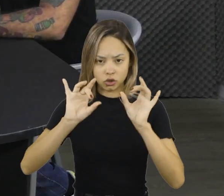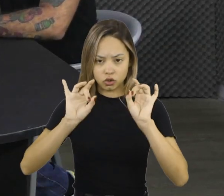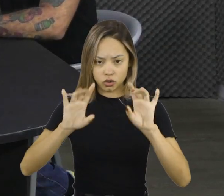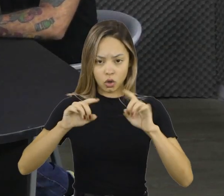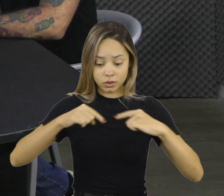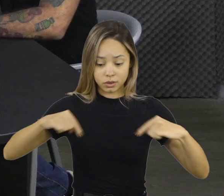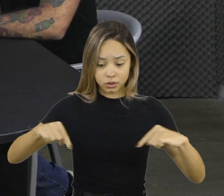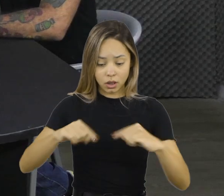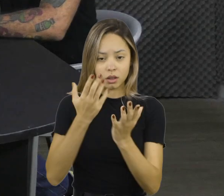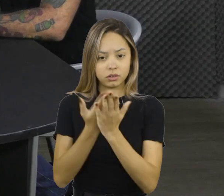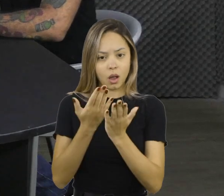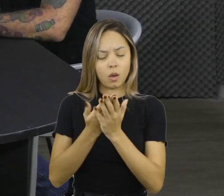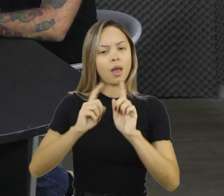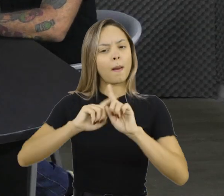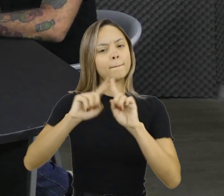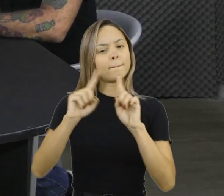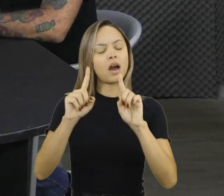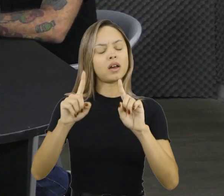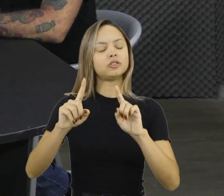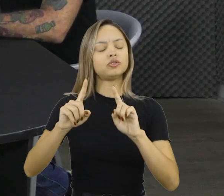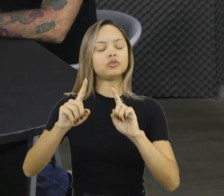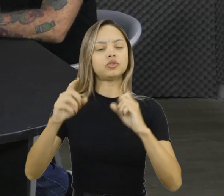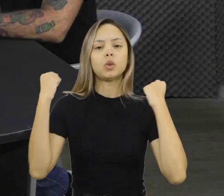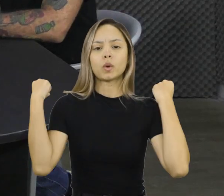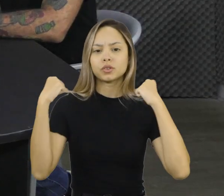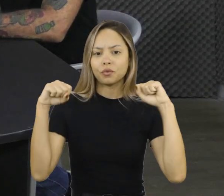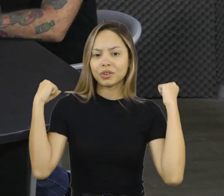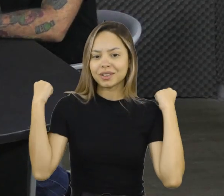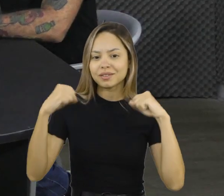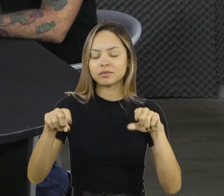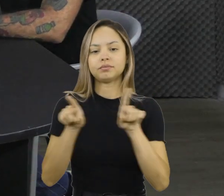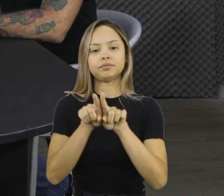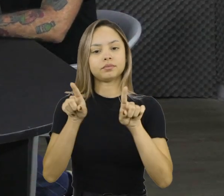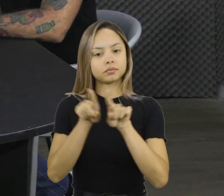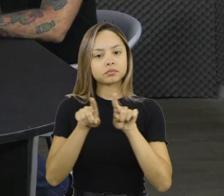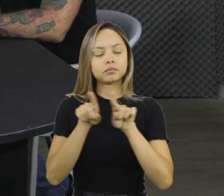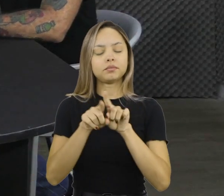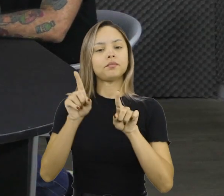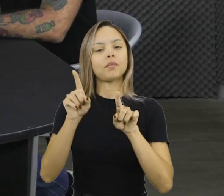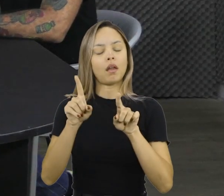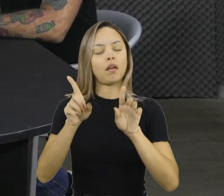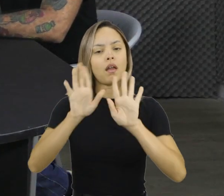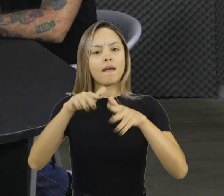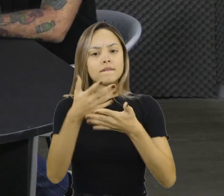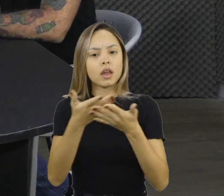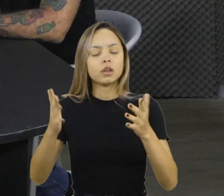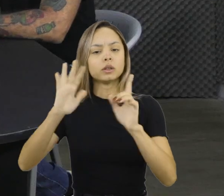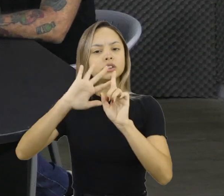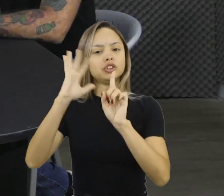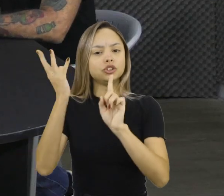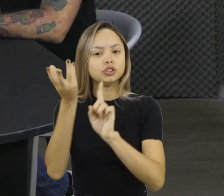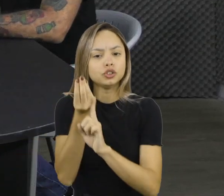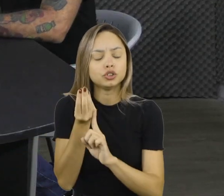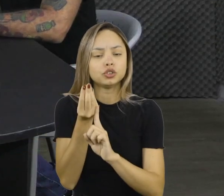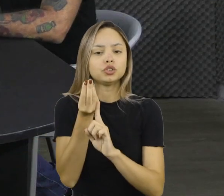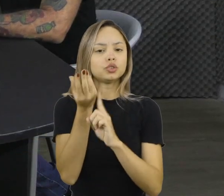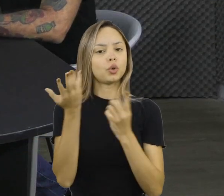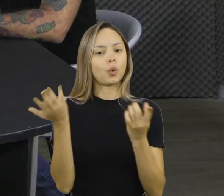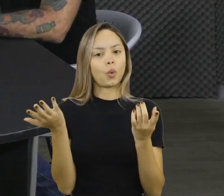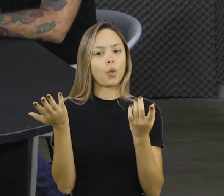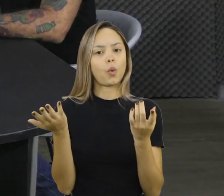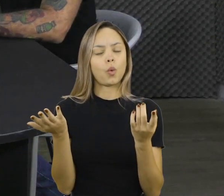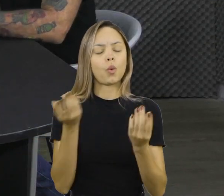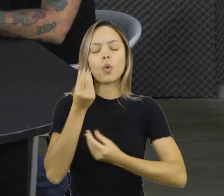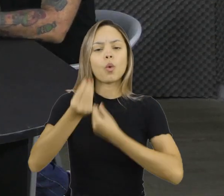aula por exemplo a educação física a atividade artística eh a atividade extra sala como é que